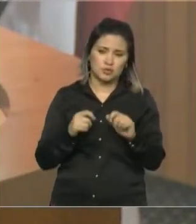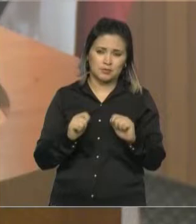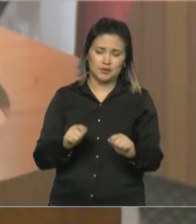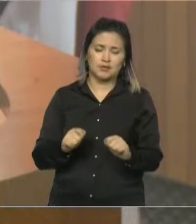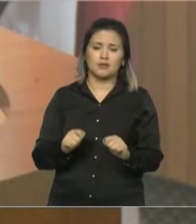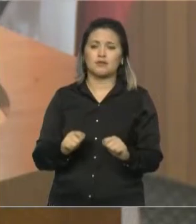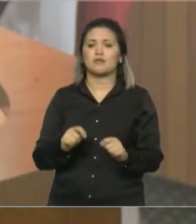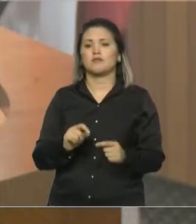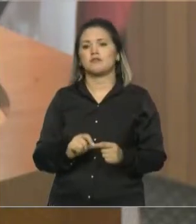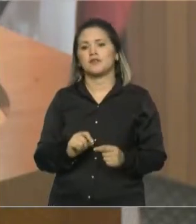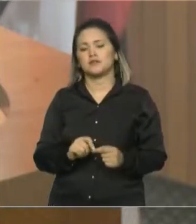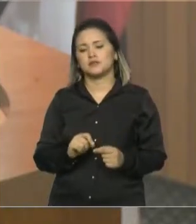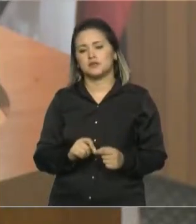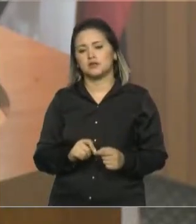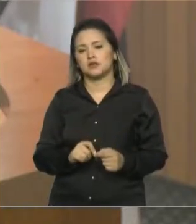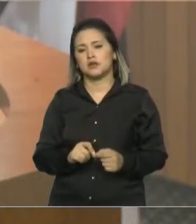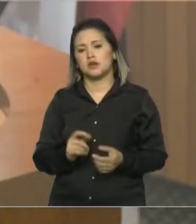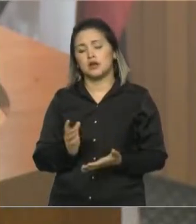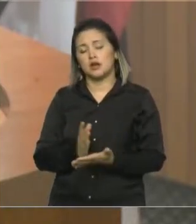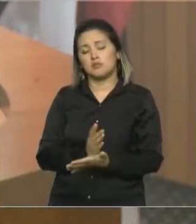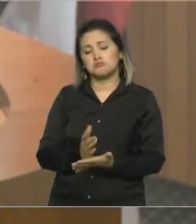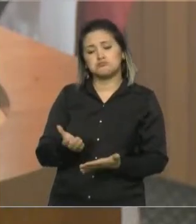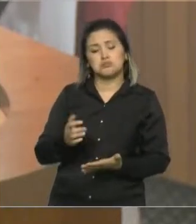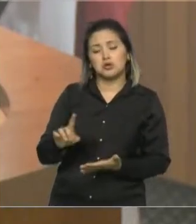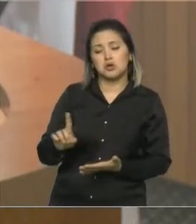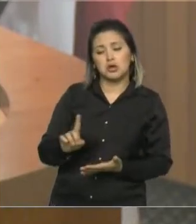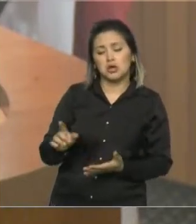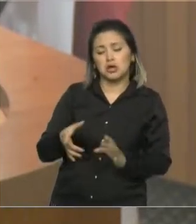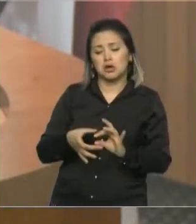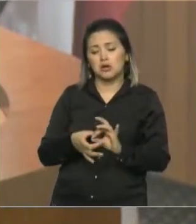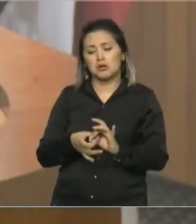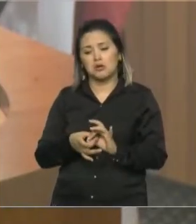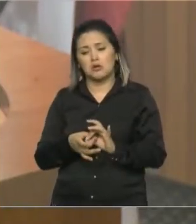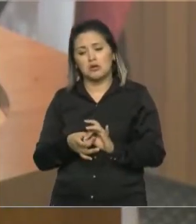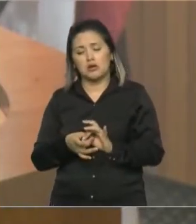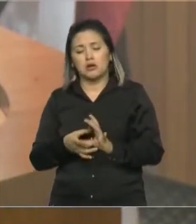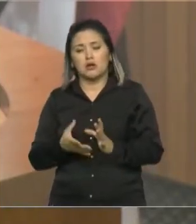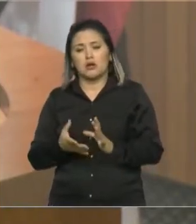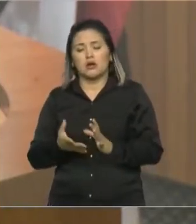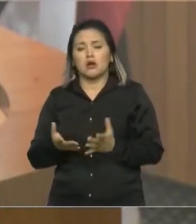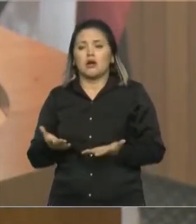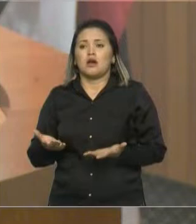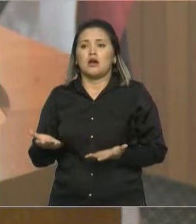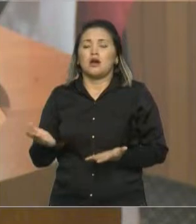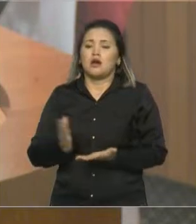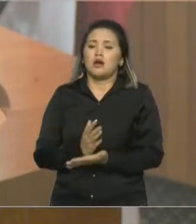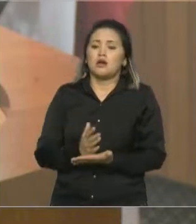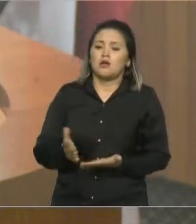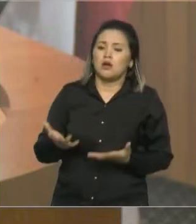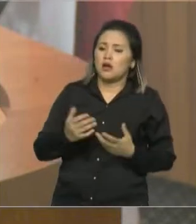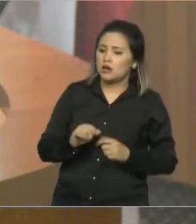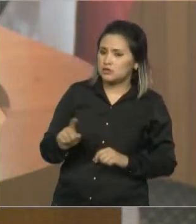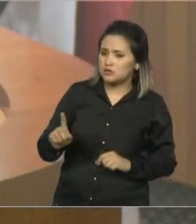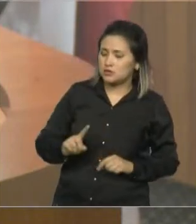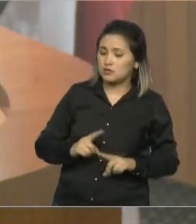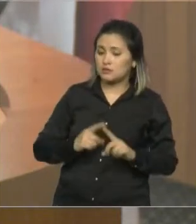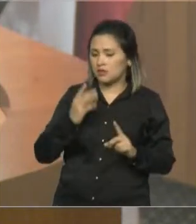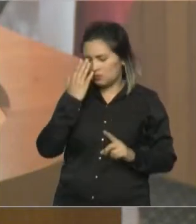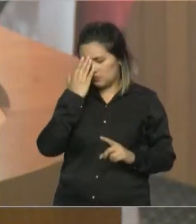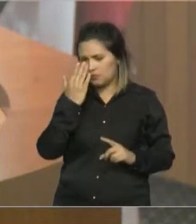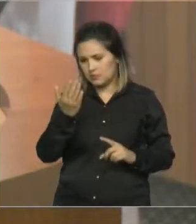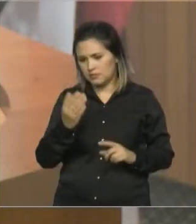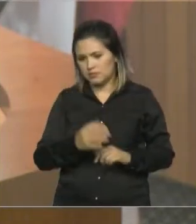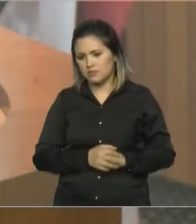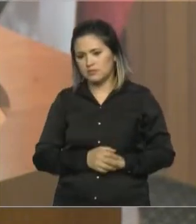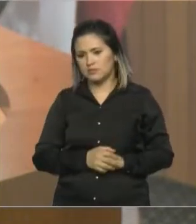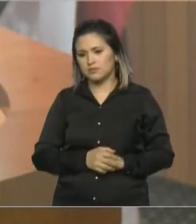Obviamente, haverá resistências, haverá discussões, por isso que a gente pede, inclusive, agradece, deputado Iglesias. Secretário, só no